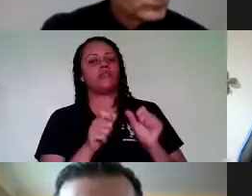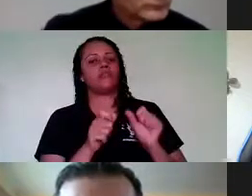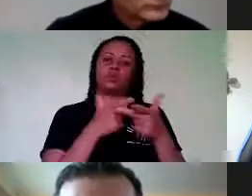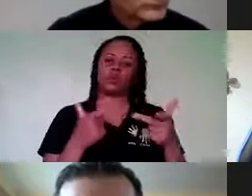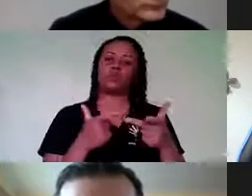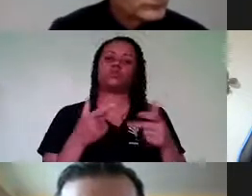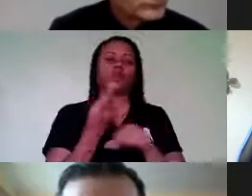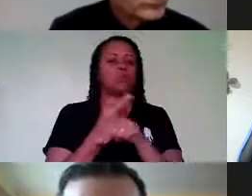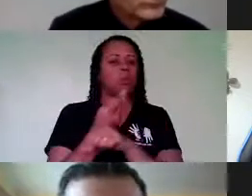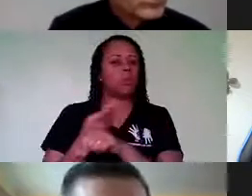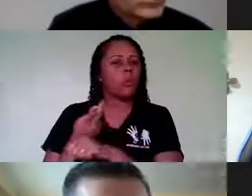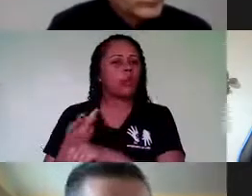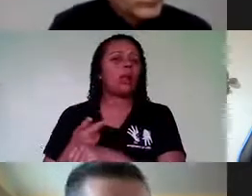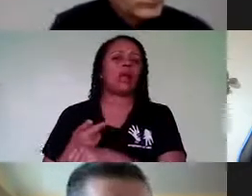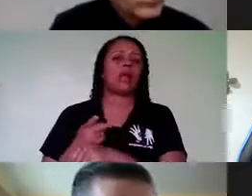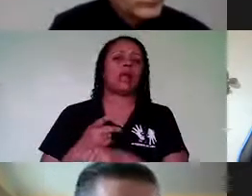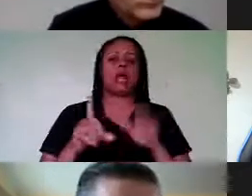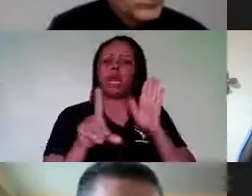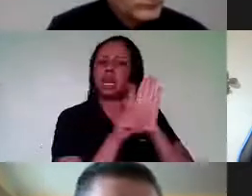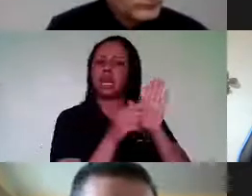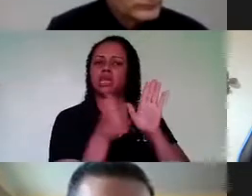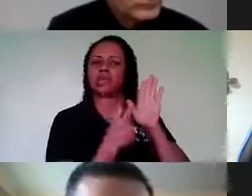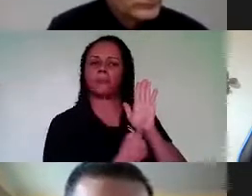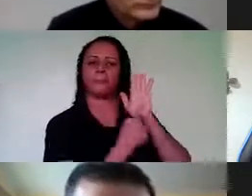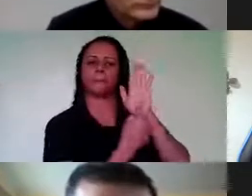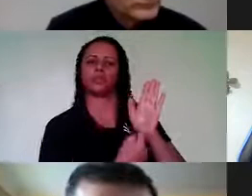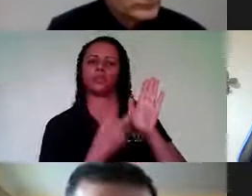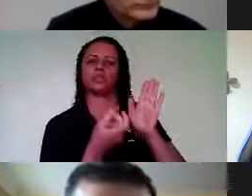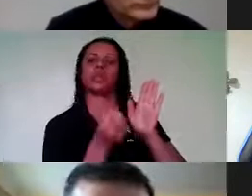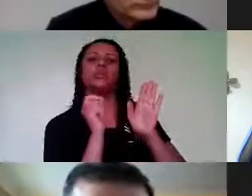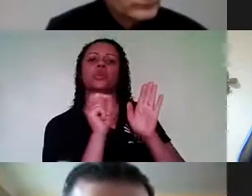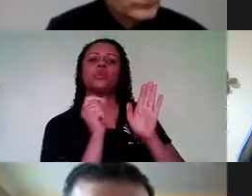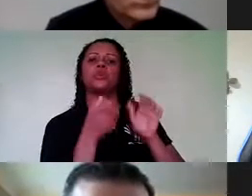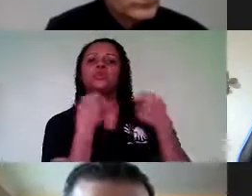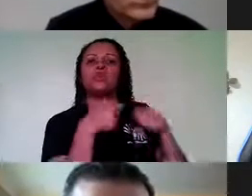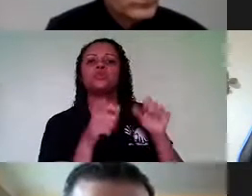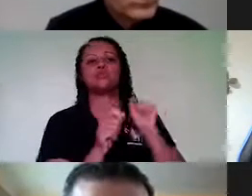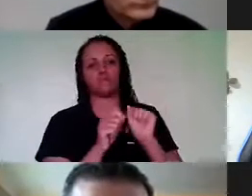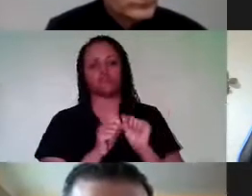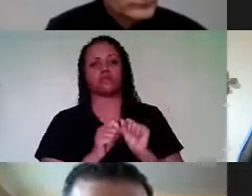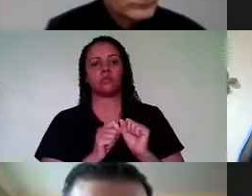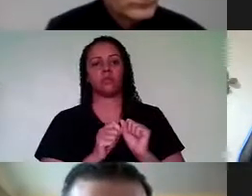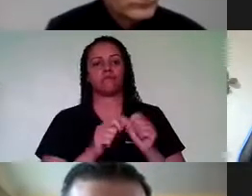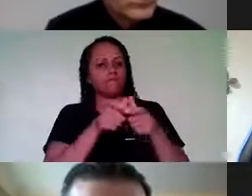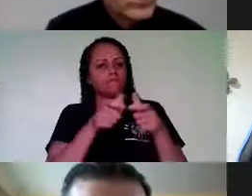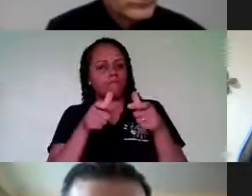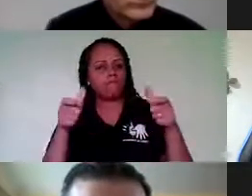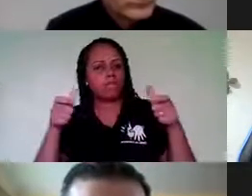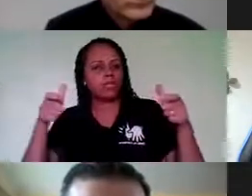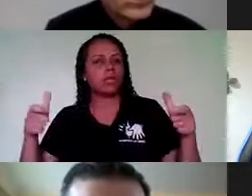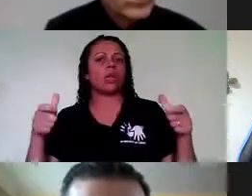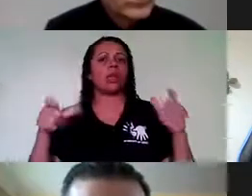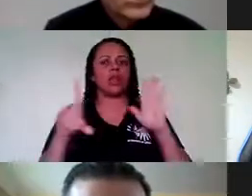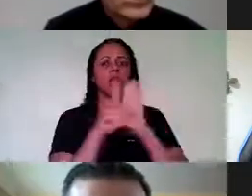os legisladores e mostrar para eles o que realmente é necessário fazer. Ampliar a lei de cotas,